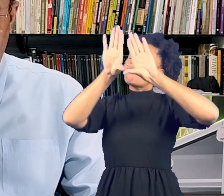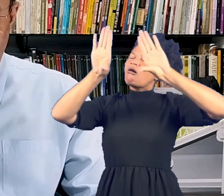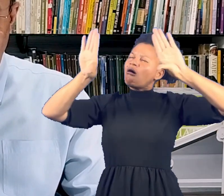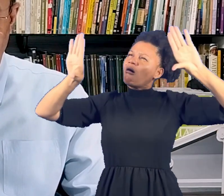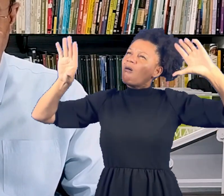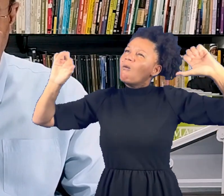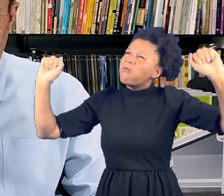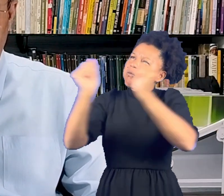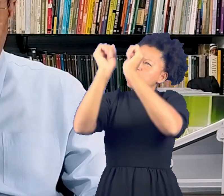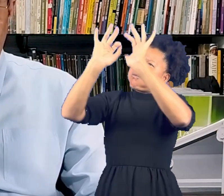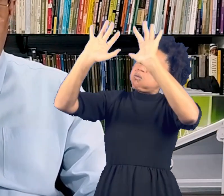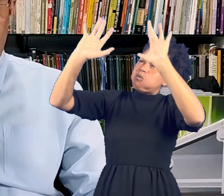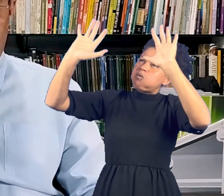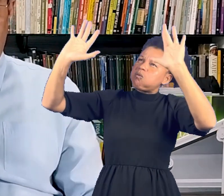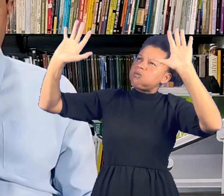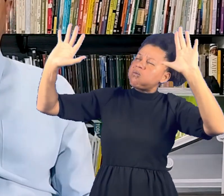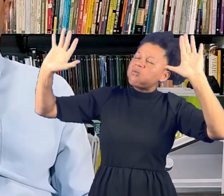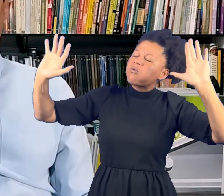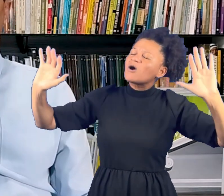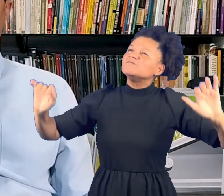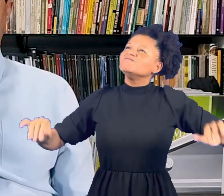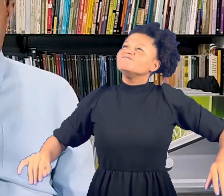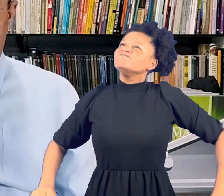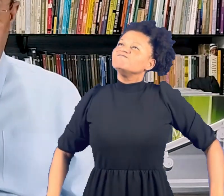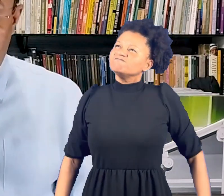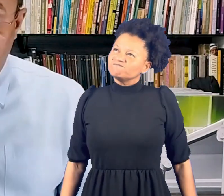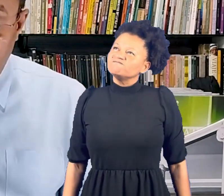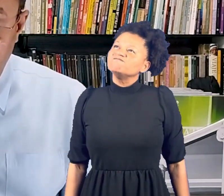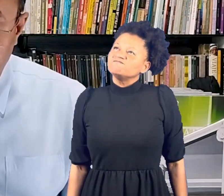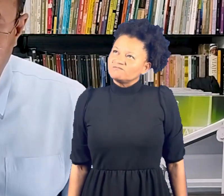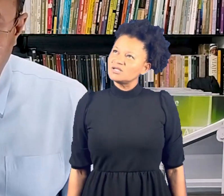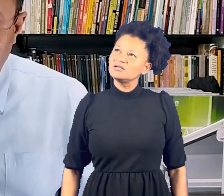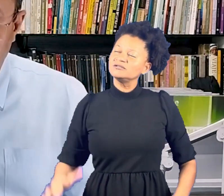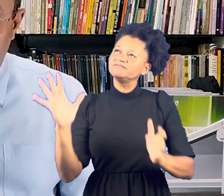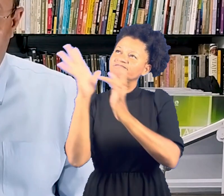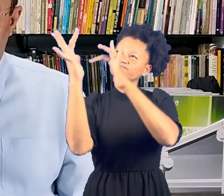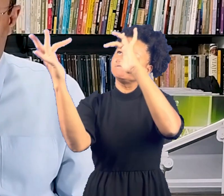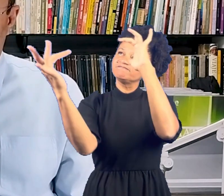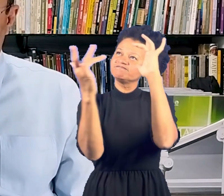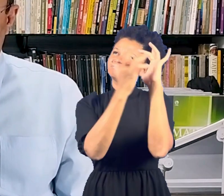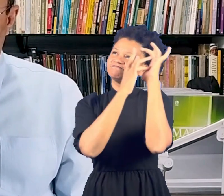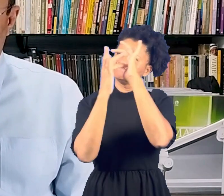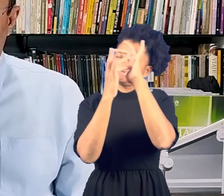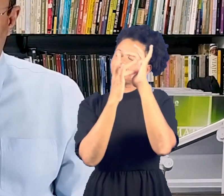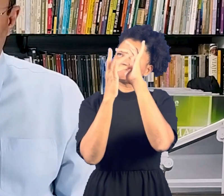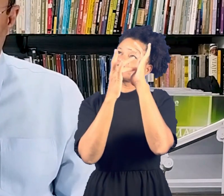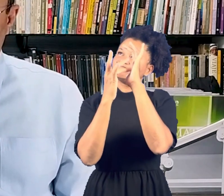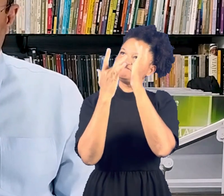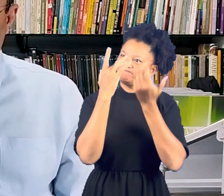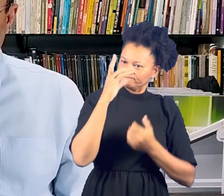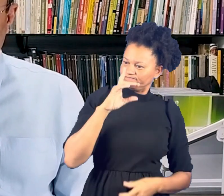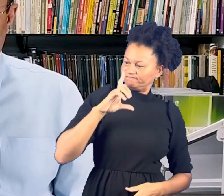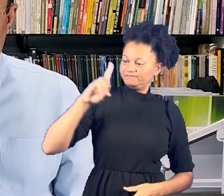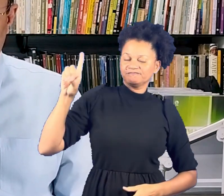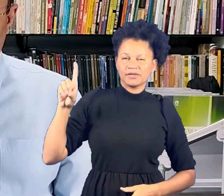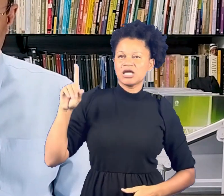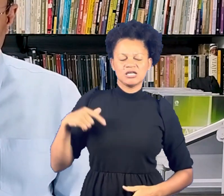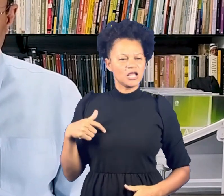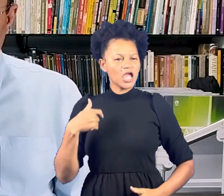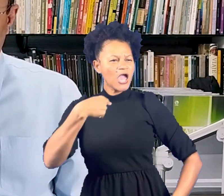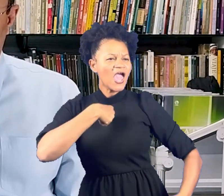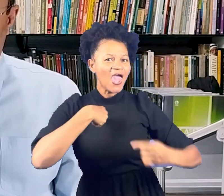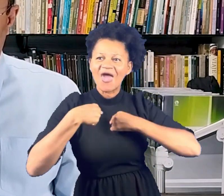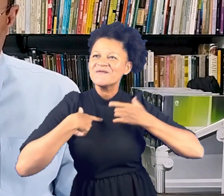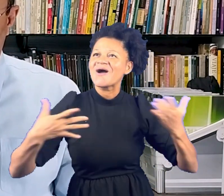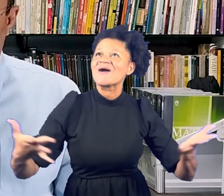glória de Deus, e Jesus que estava à direita de Deus. E disse: eis que vejo os céus